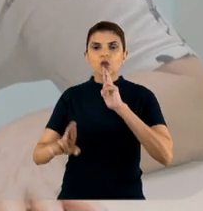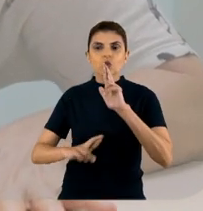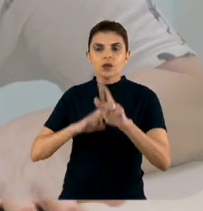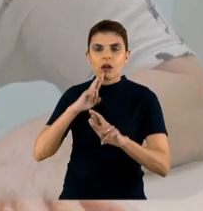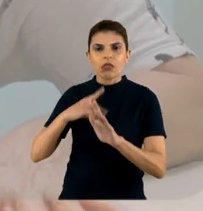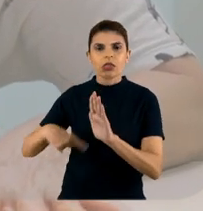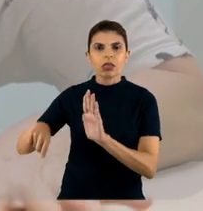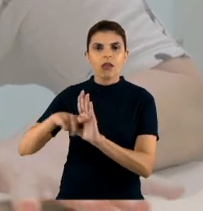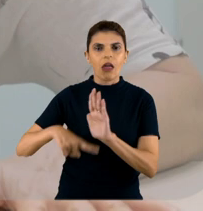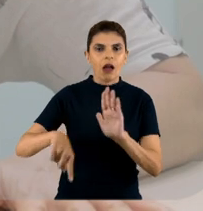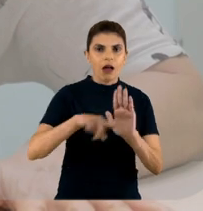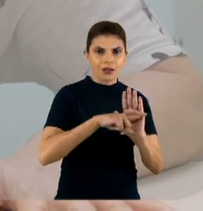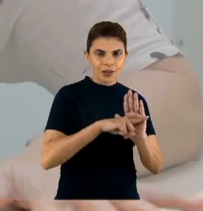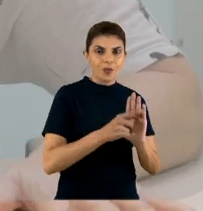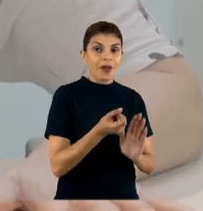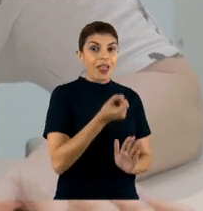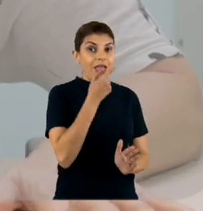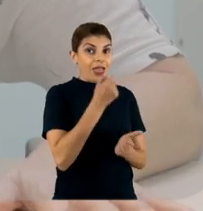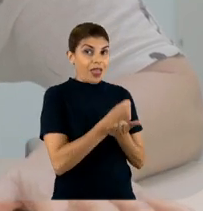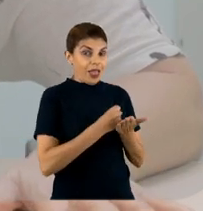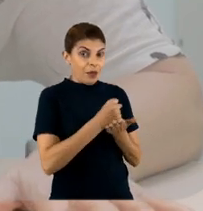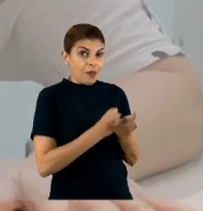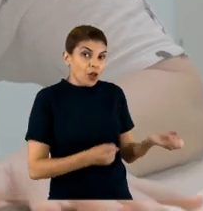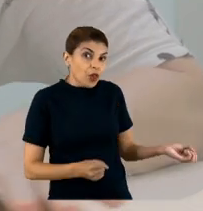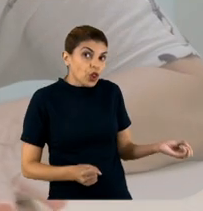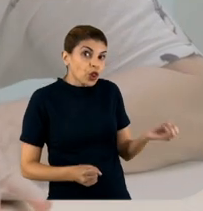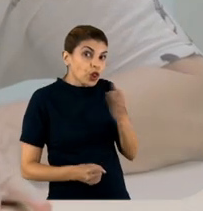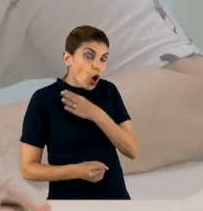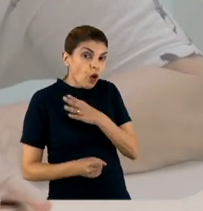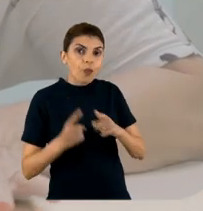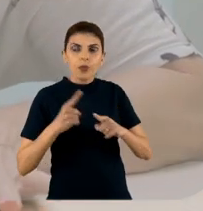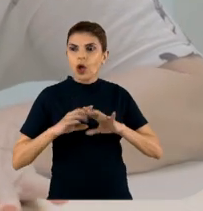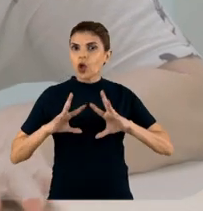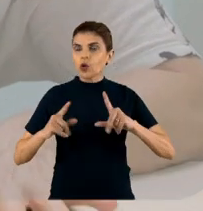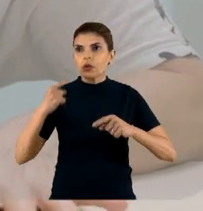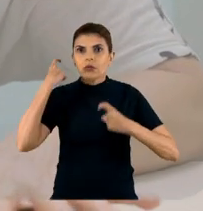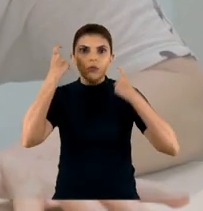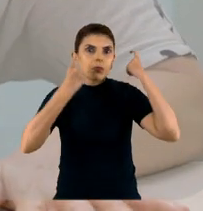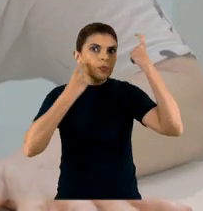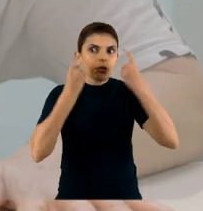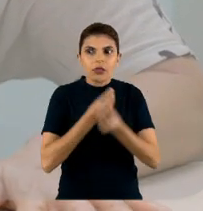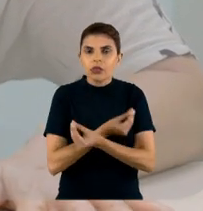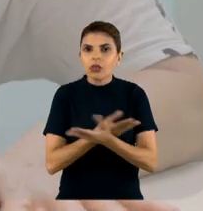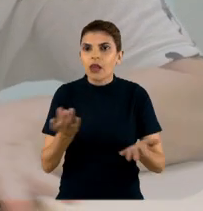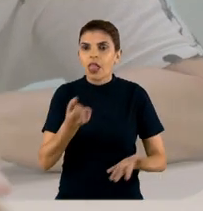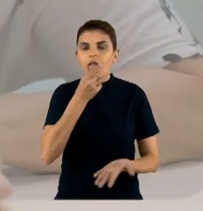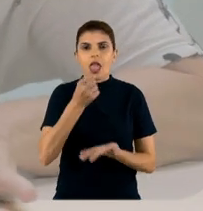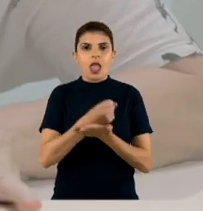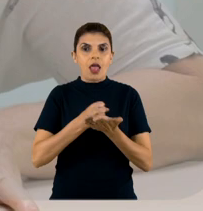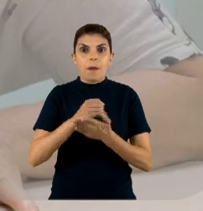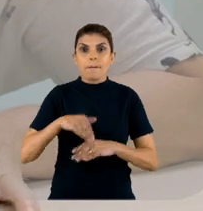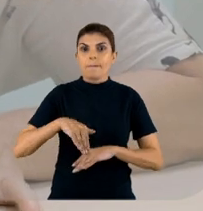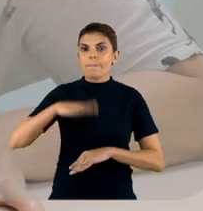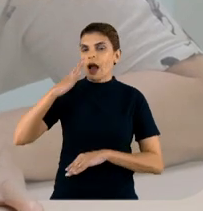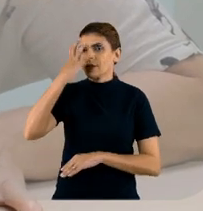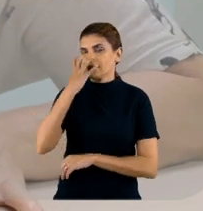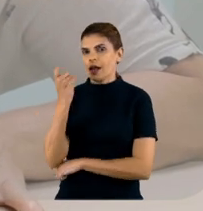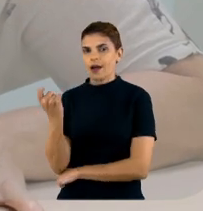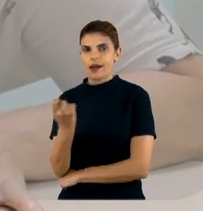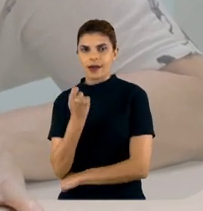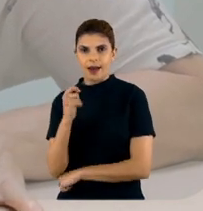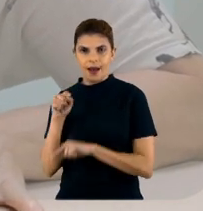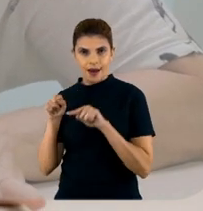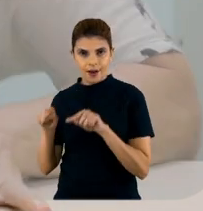resultado negativo para drogas novas porque todo mundo só tá dando drogas novas nos casos mais